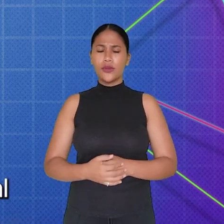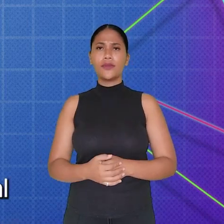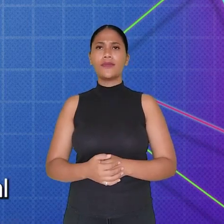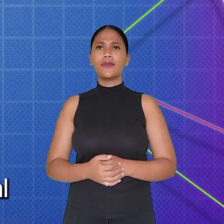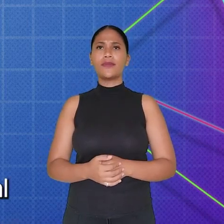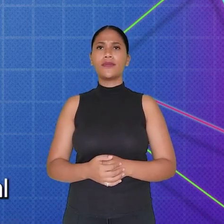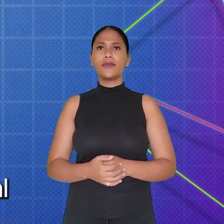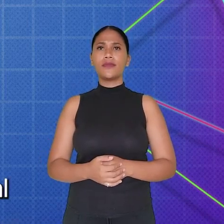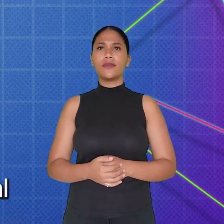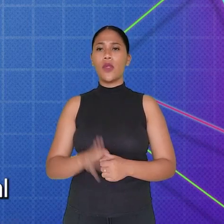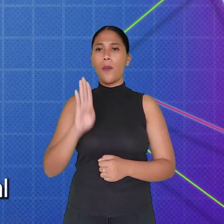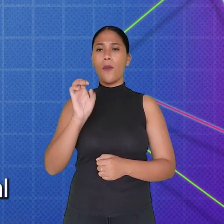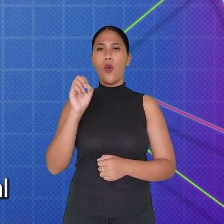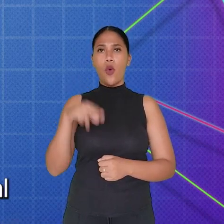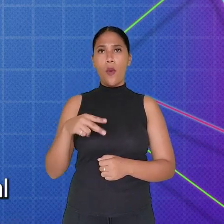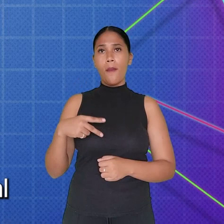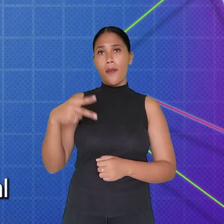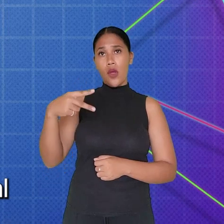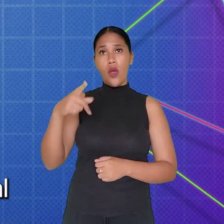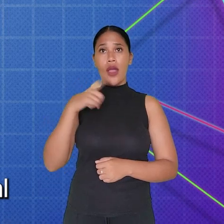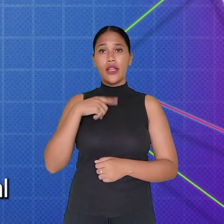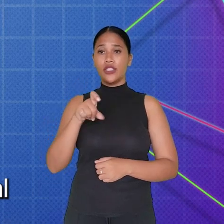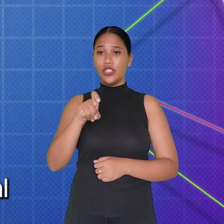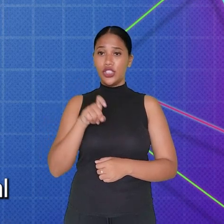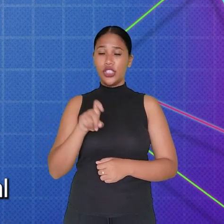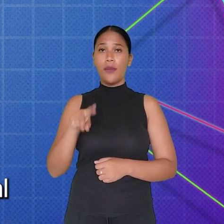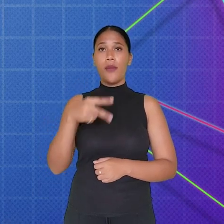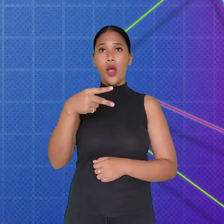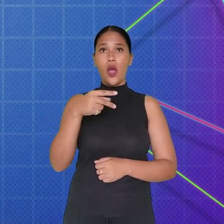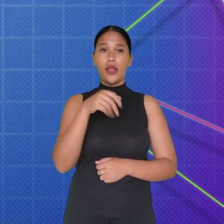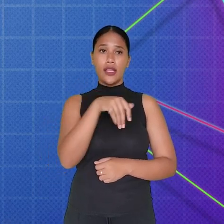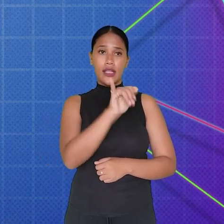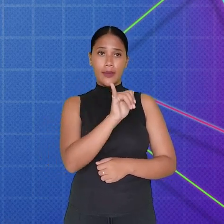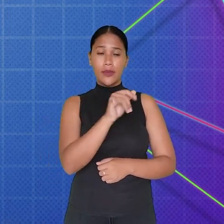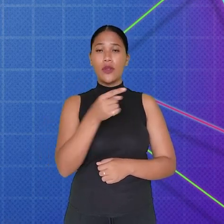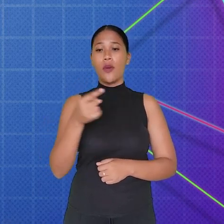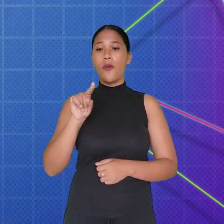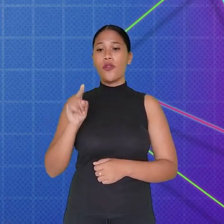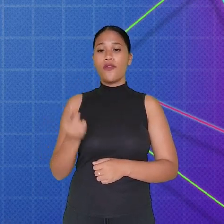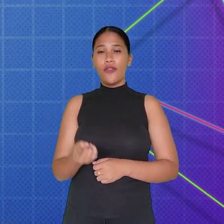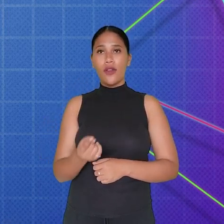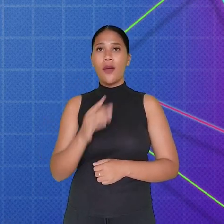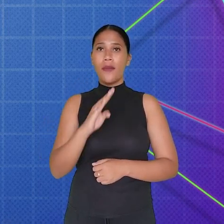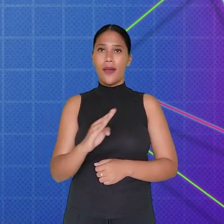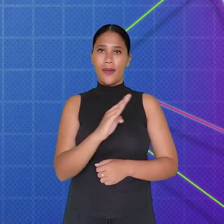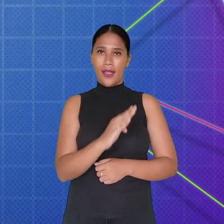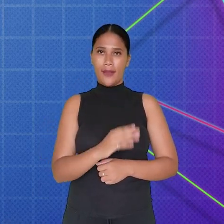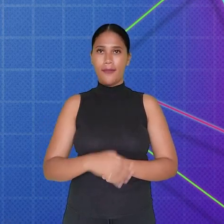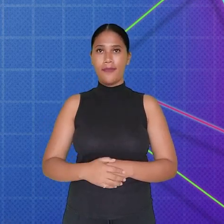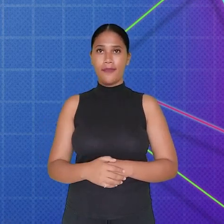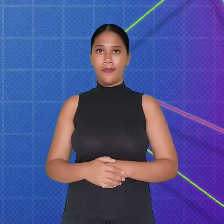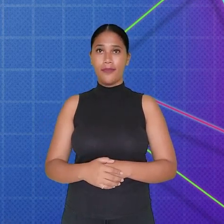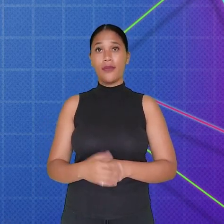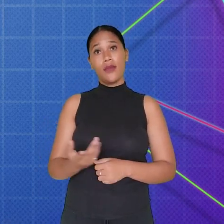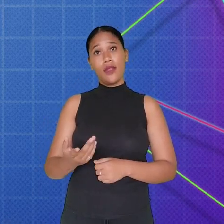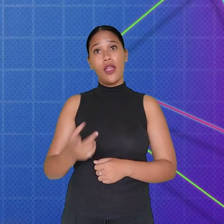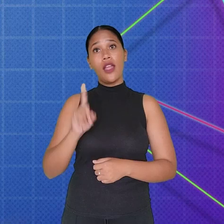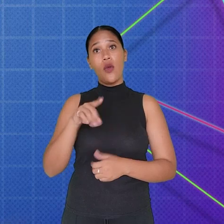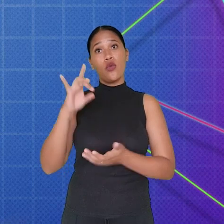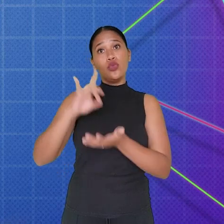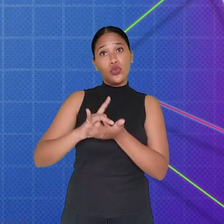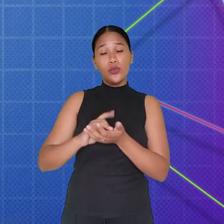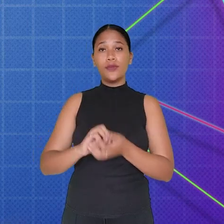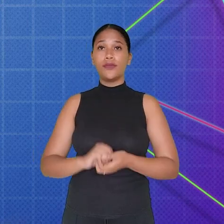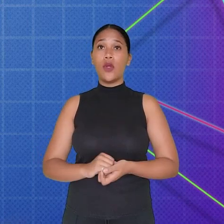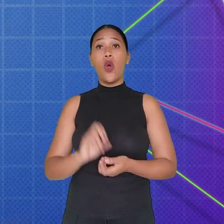ponto e vírgula, barra, barra. Maior igual a true. Bool menor igual a x menor que y, ponto e